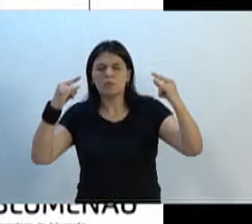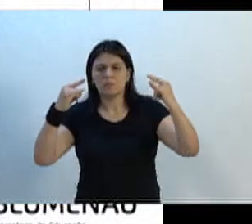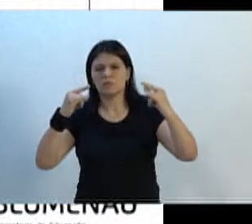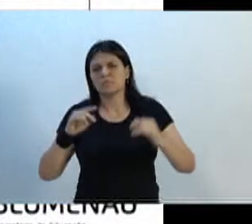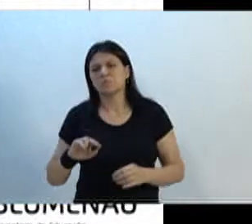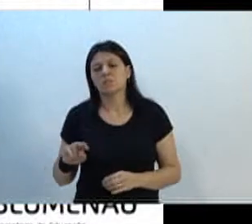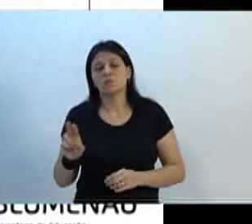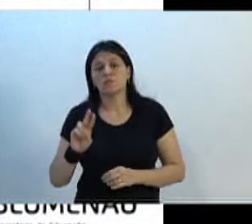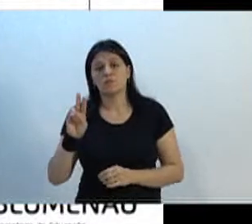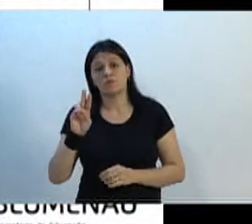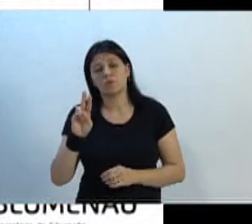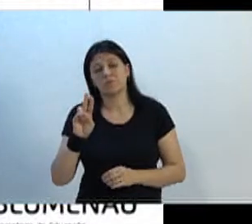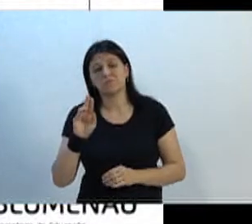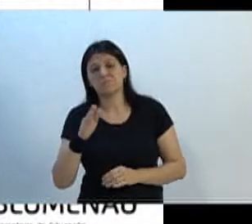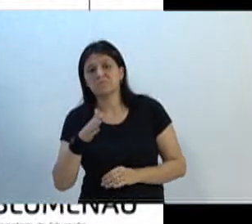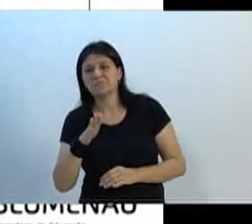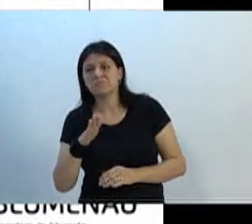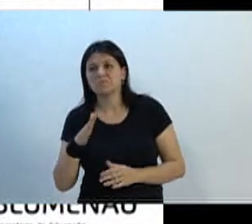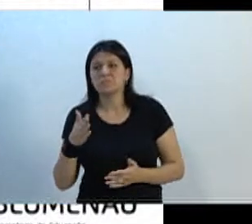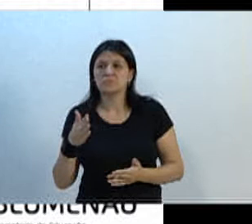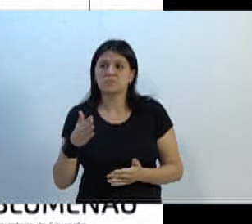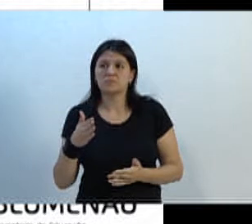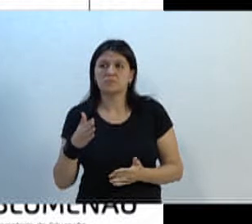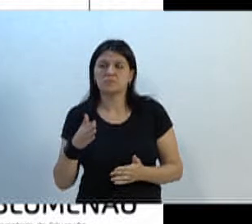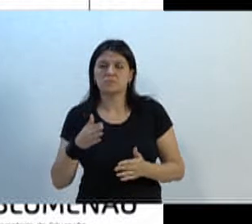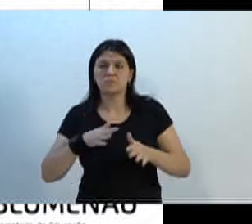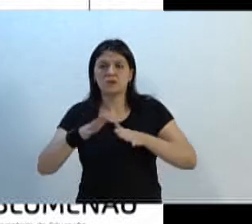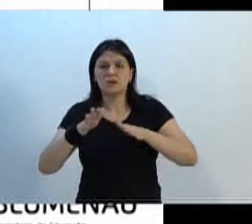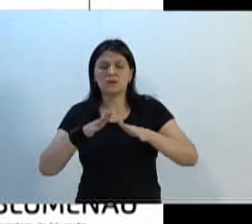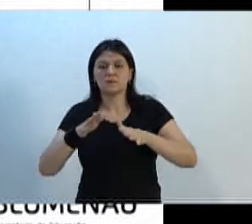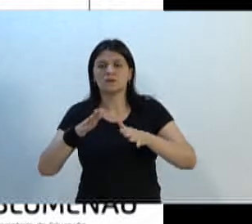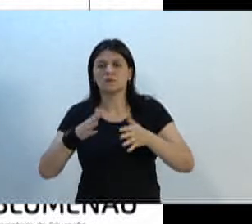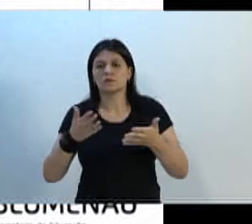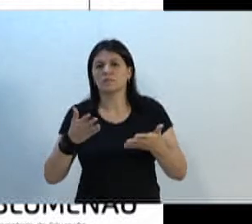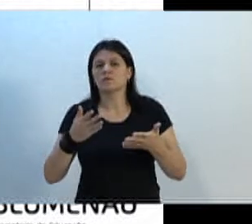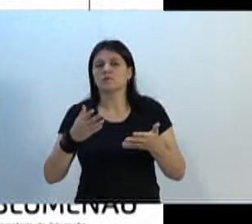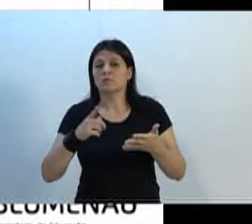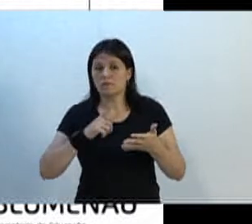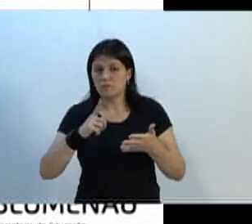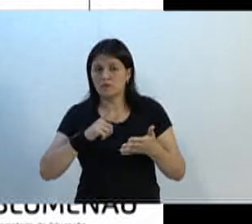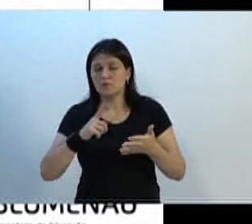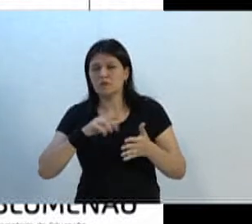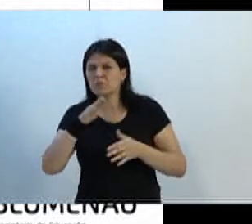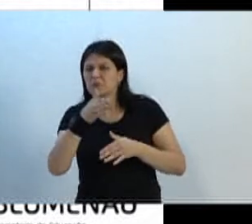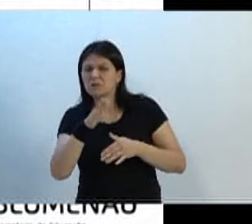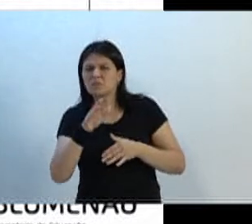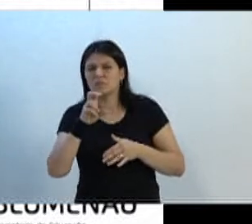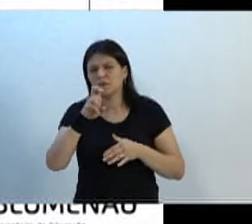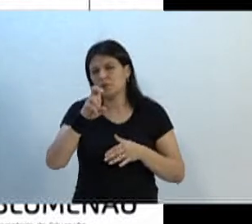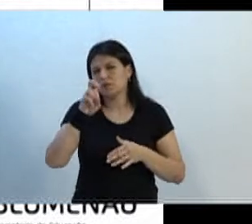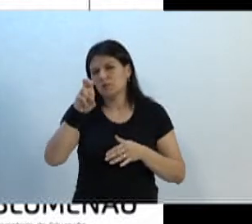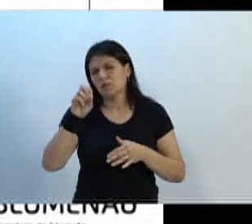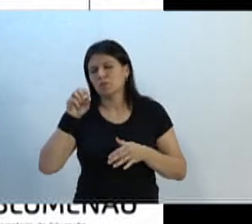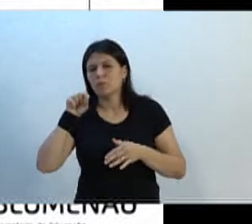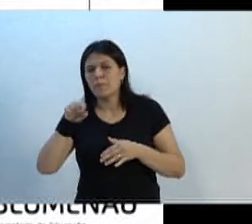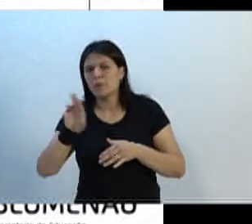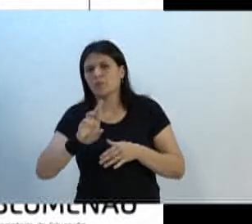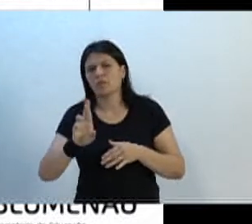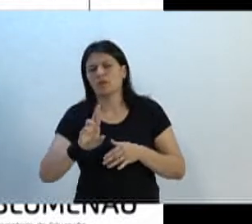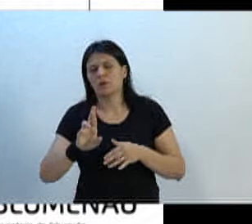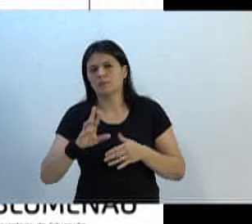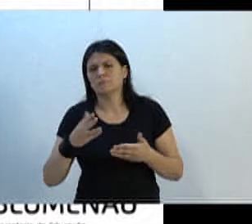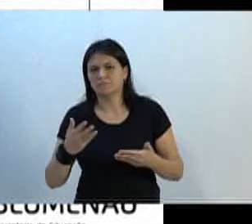um valor razoável a gente tem expectativa que na licitação ele vai ser executado na faixa aí dos 550 mil reais